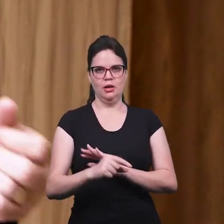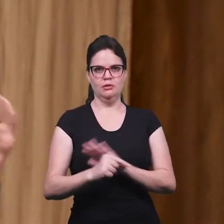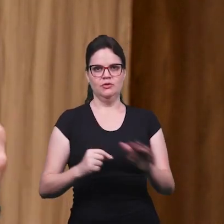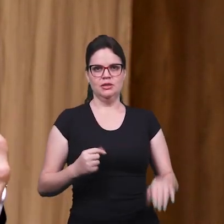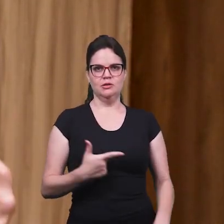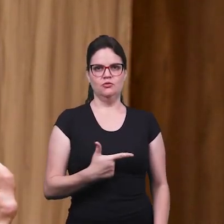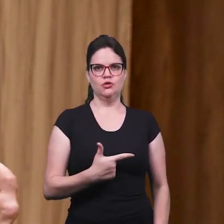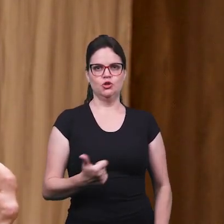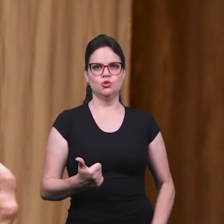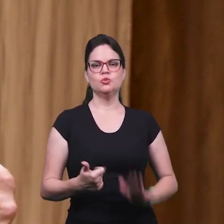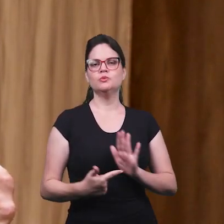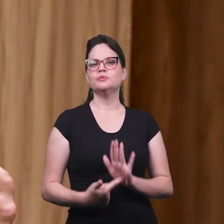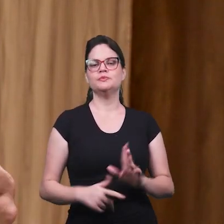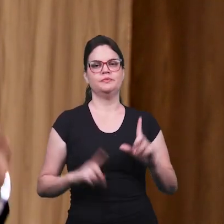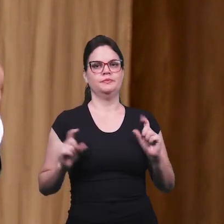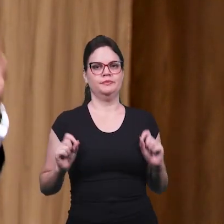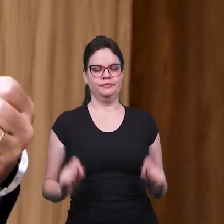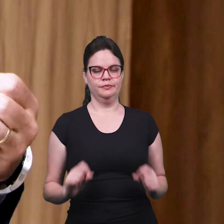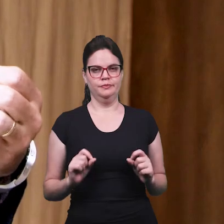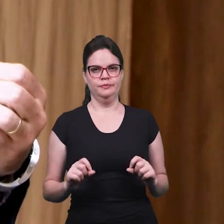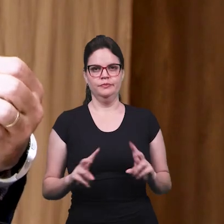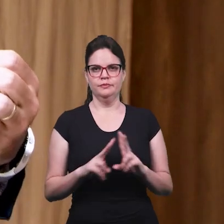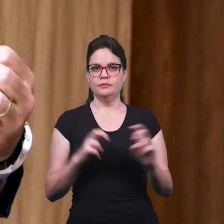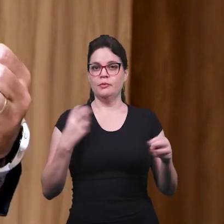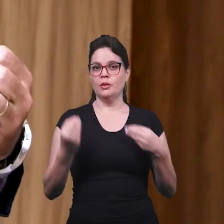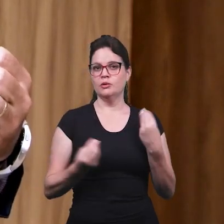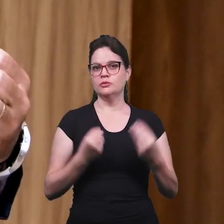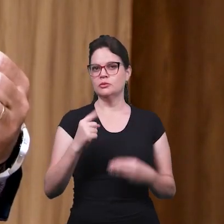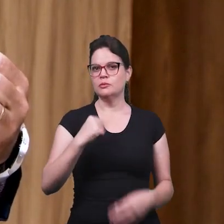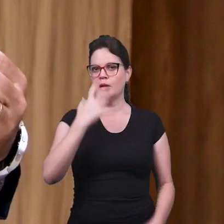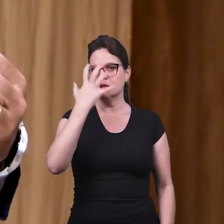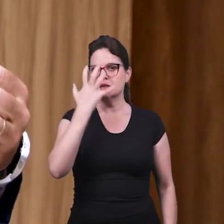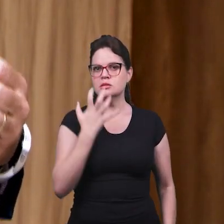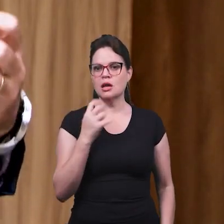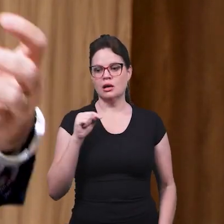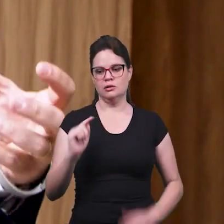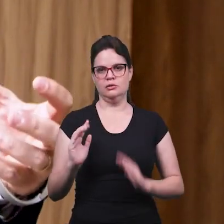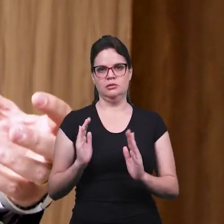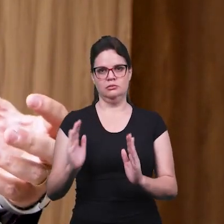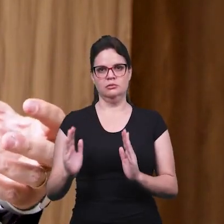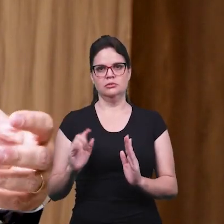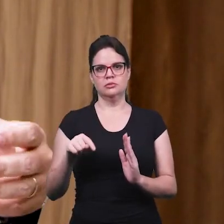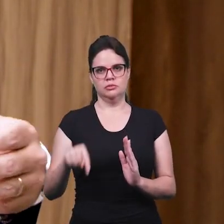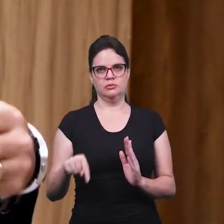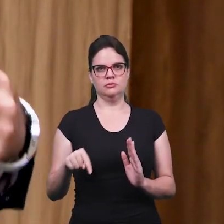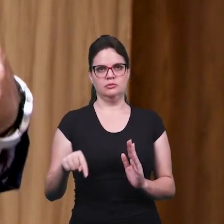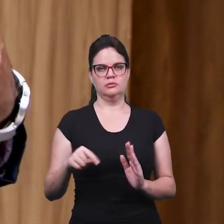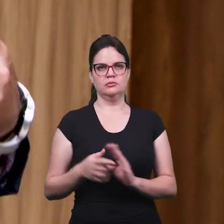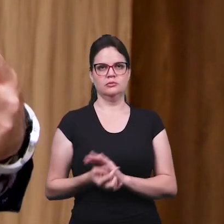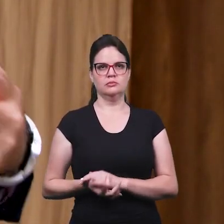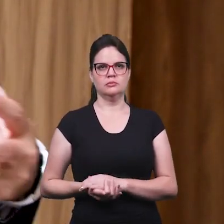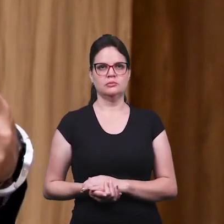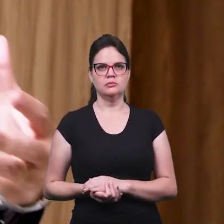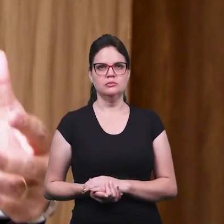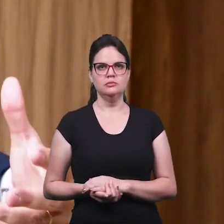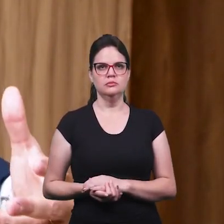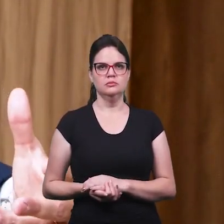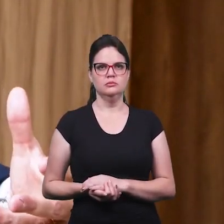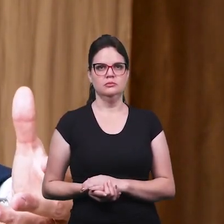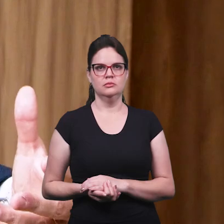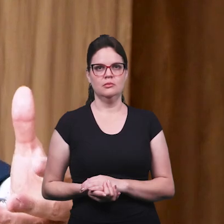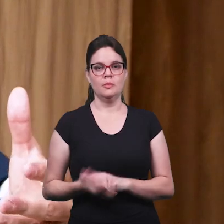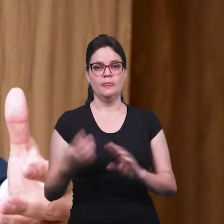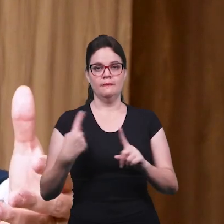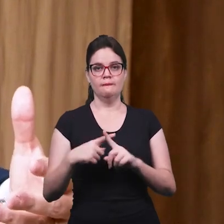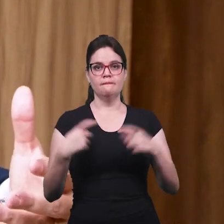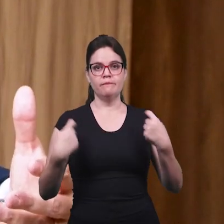que traz a seriedade, né, desse momento e um grande alerta